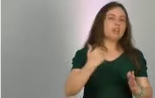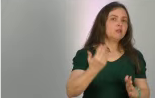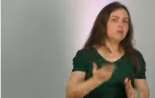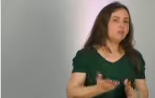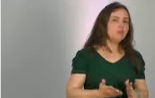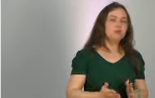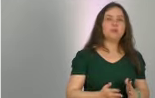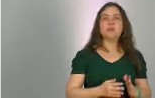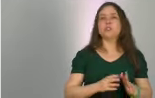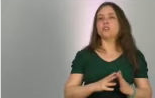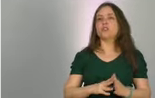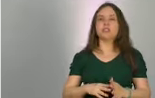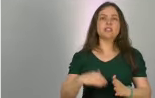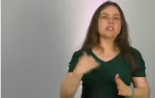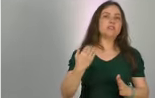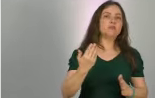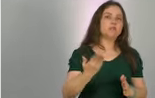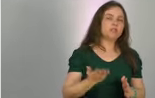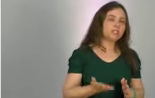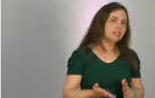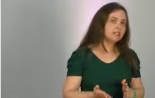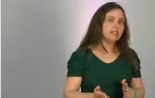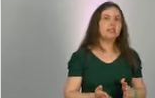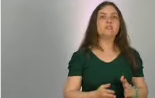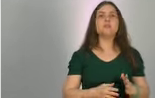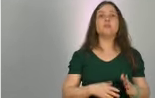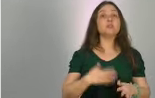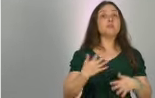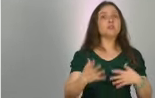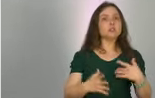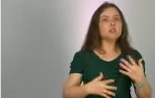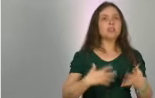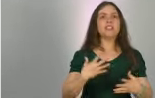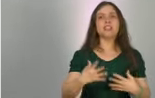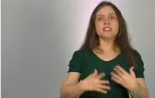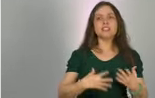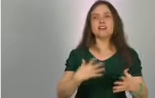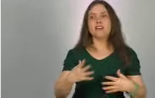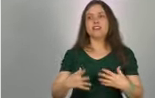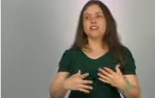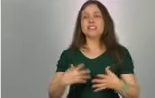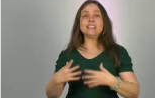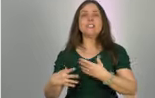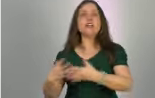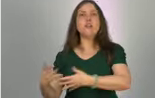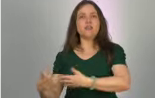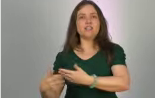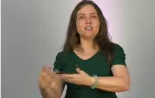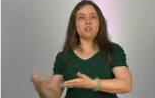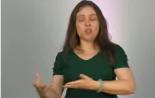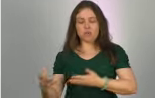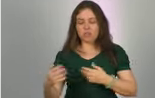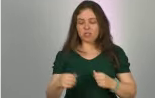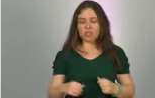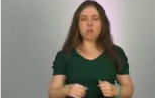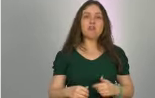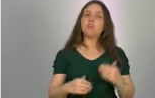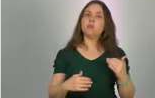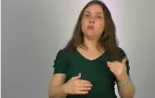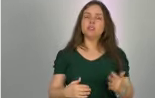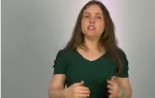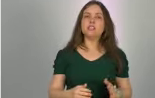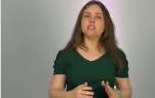de contato com os autores de solicitação de autorização como se fosse uma tese nascido agora